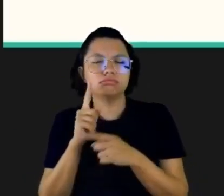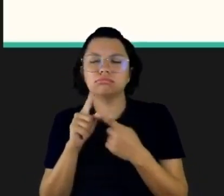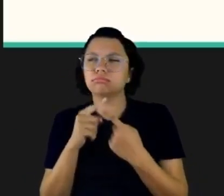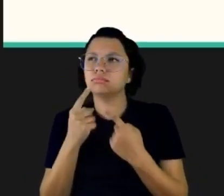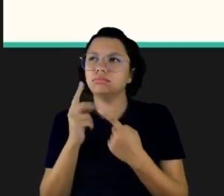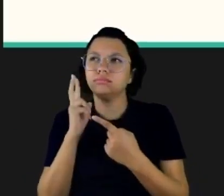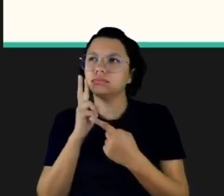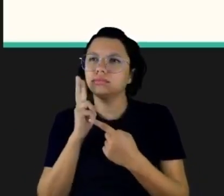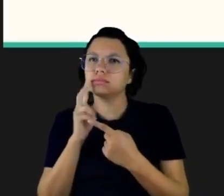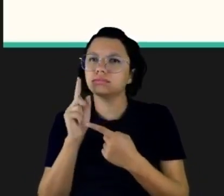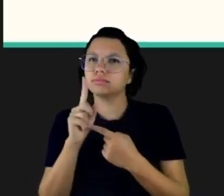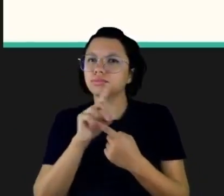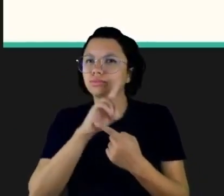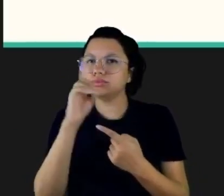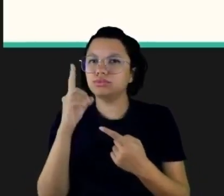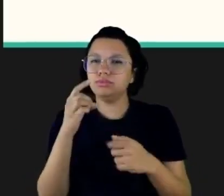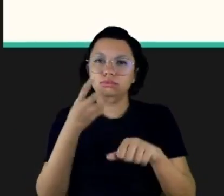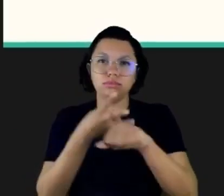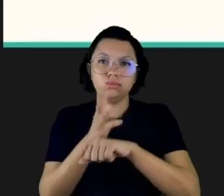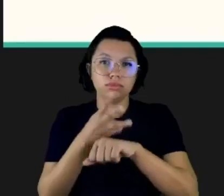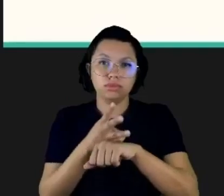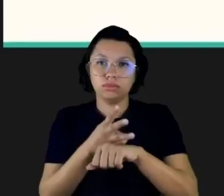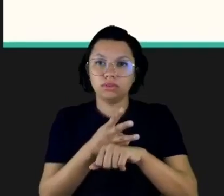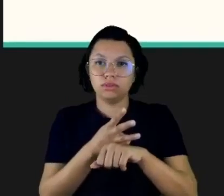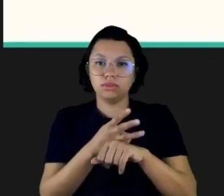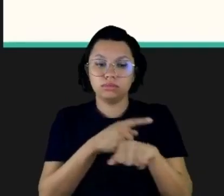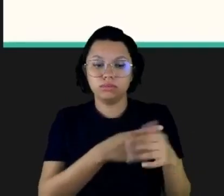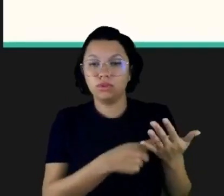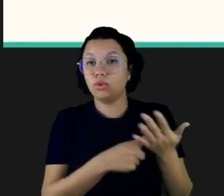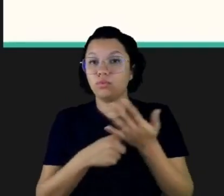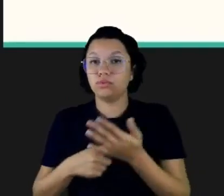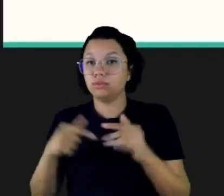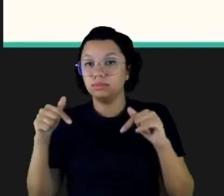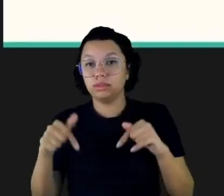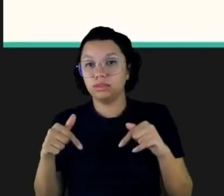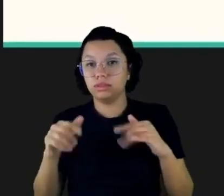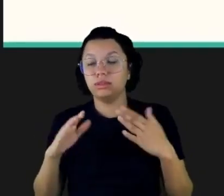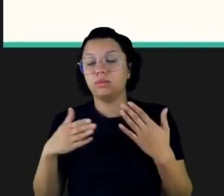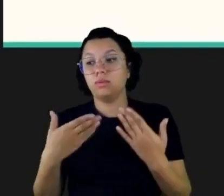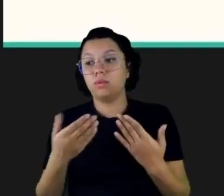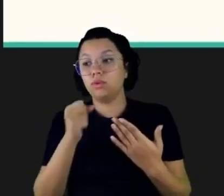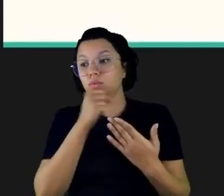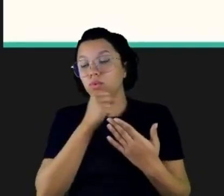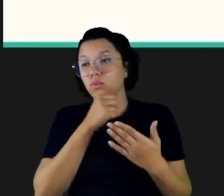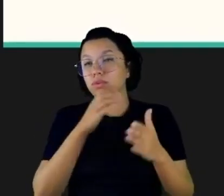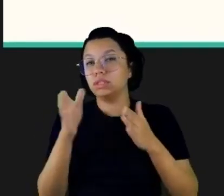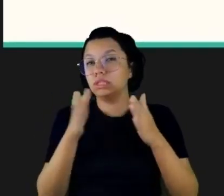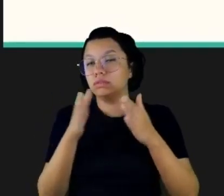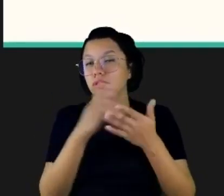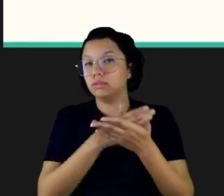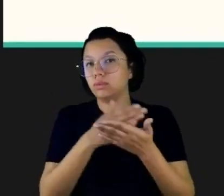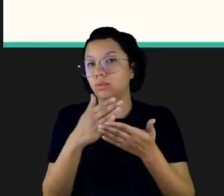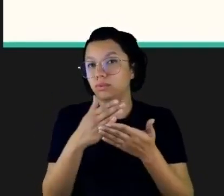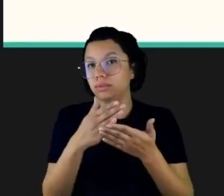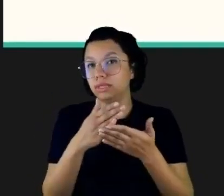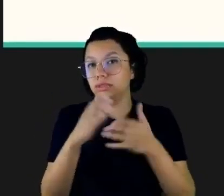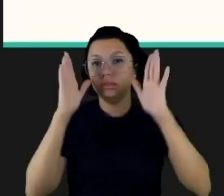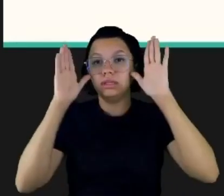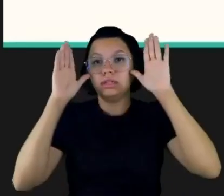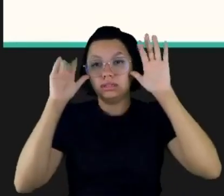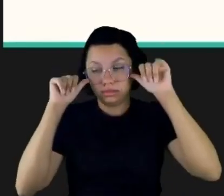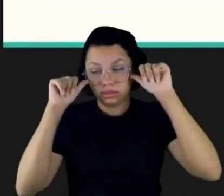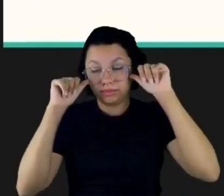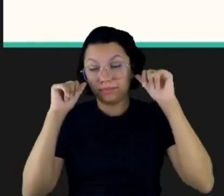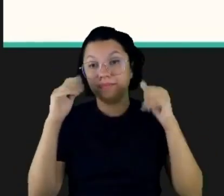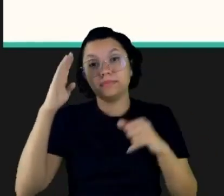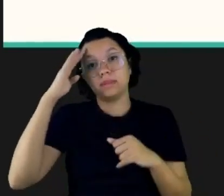mandou um WhatsApp me convidando para estar aqui. Então, quando o idoso está na fase inicial da demência,